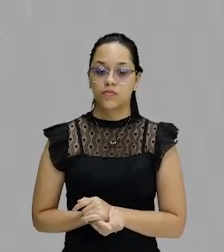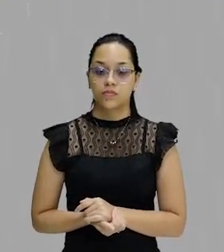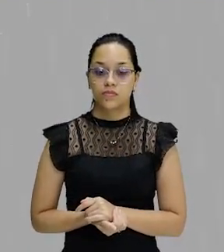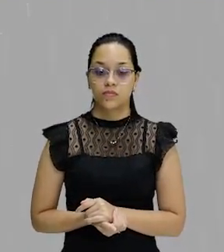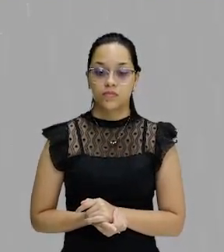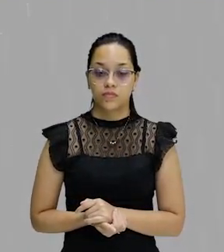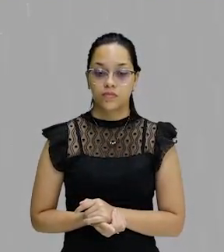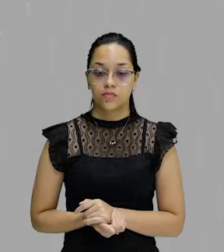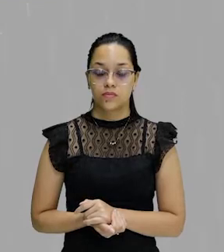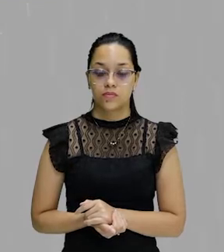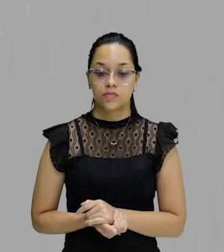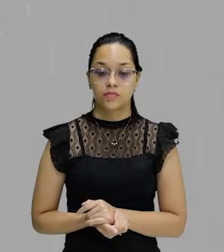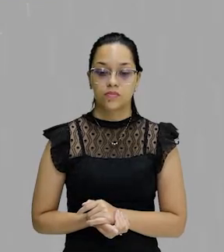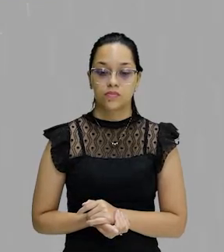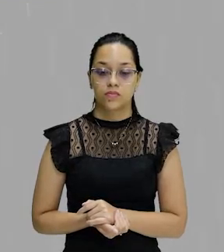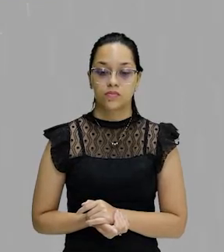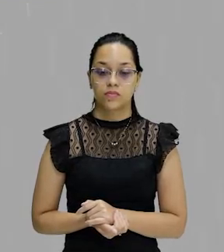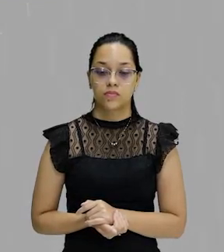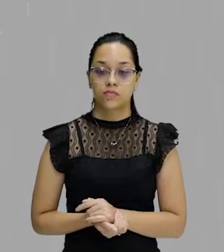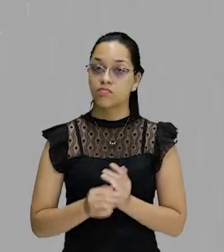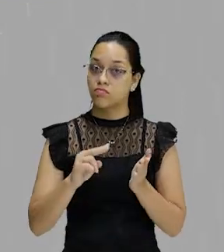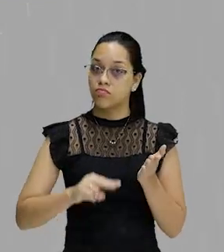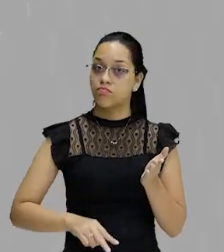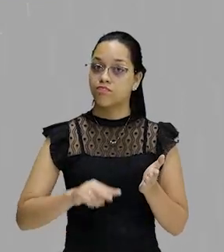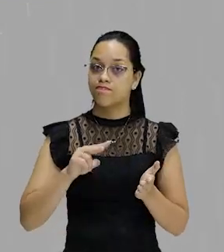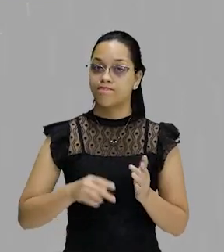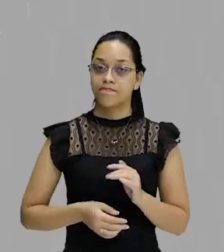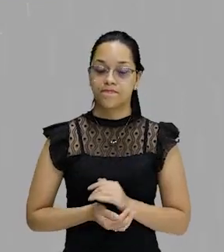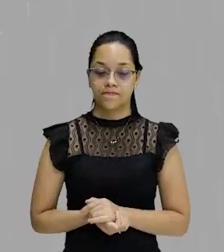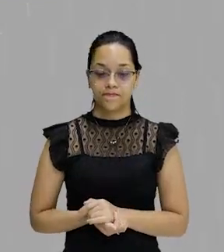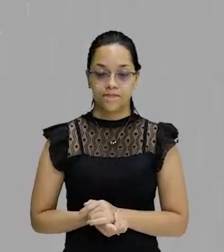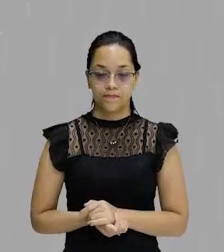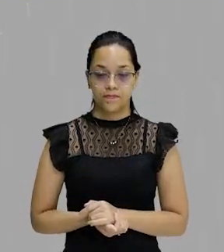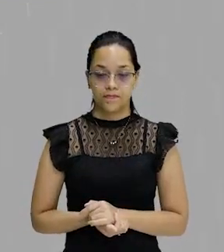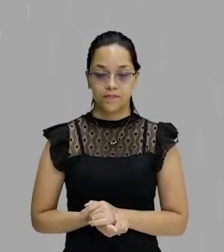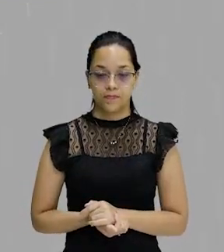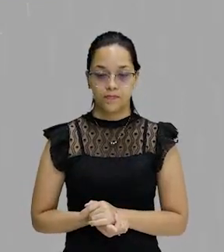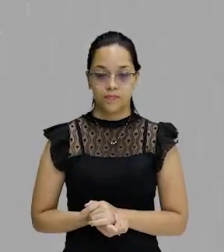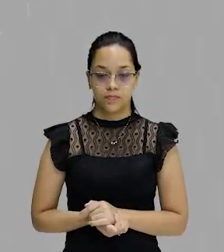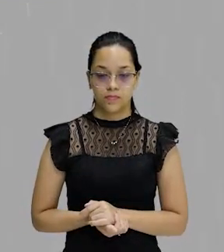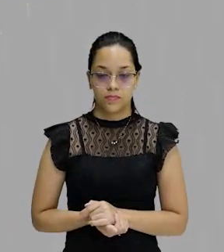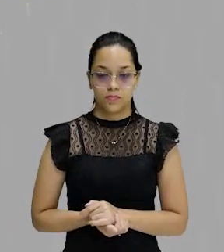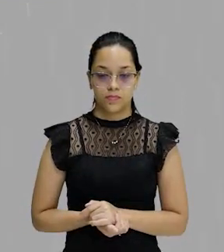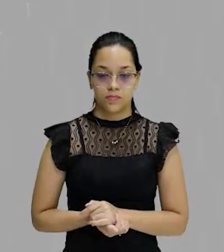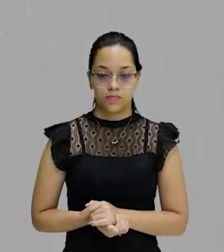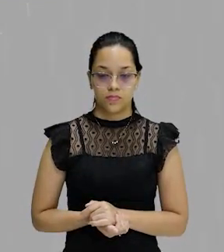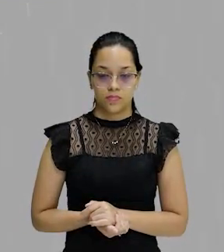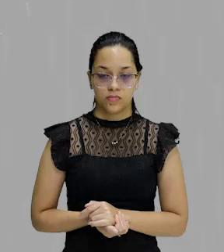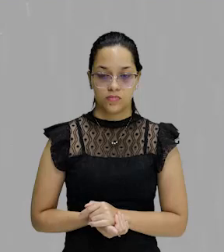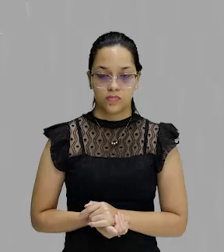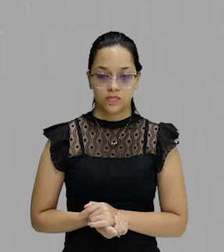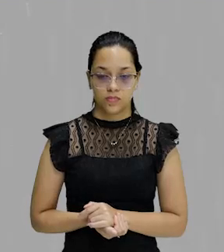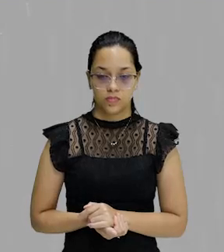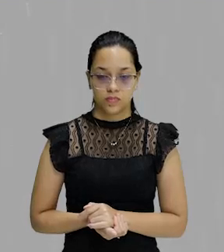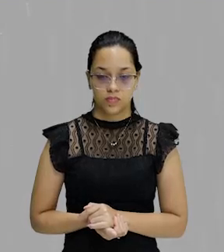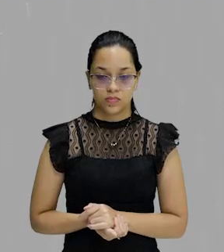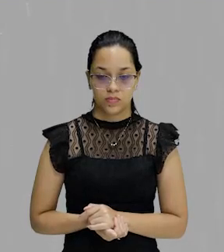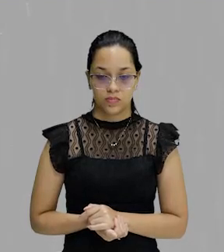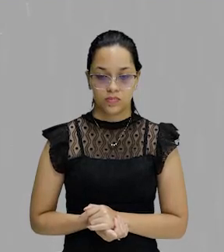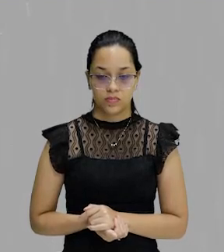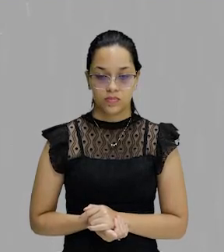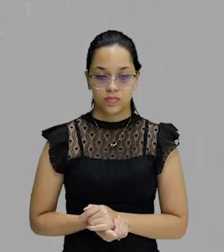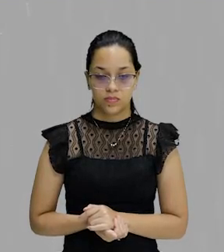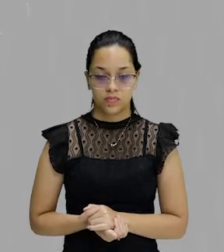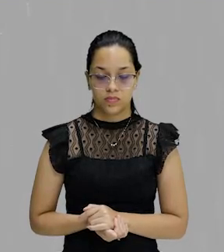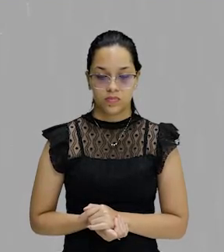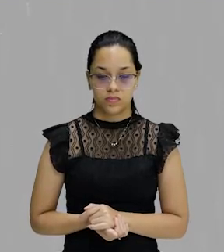1597. No excerto, o judeu Slocum refere-se a um empréstimo